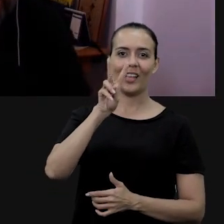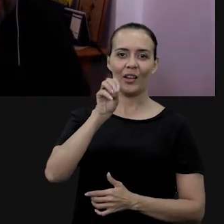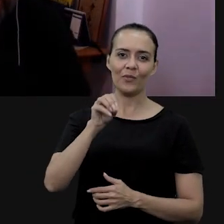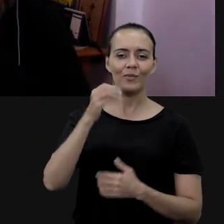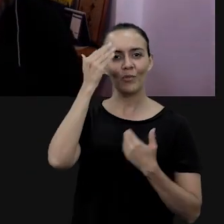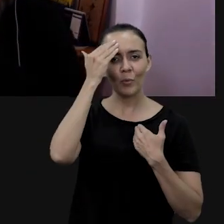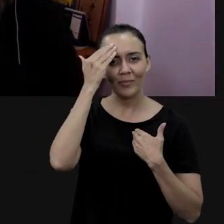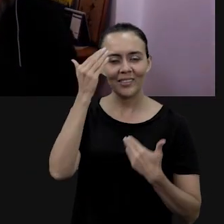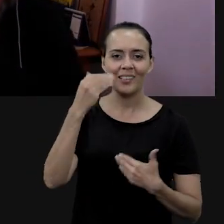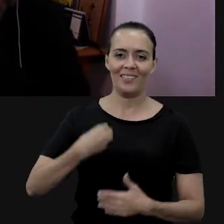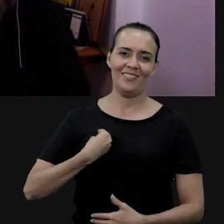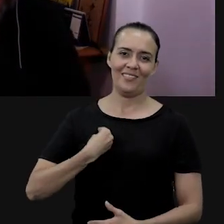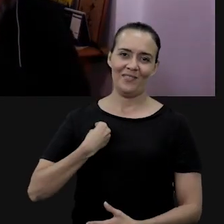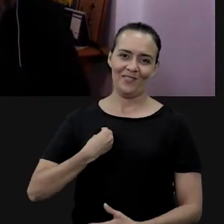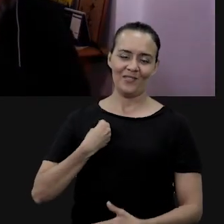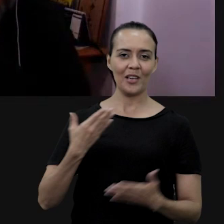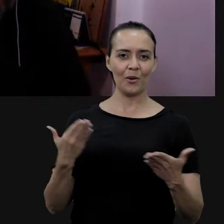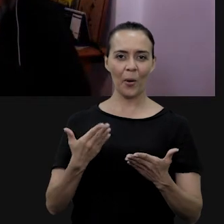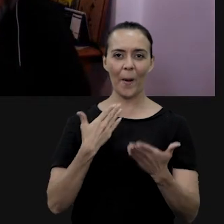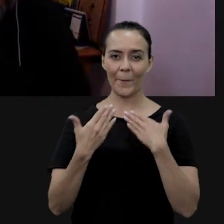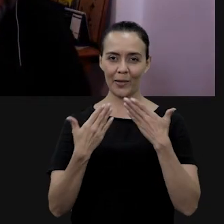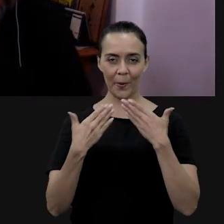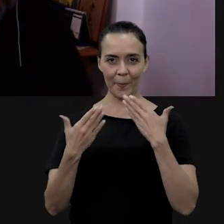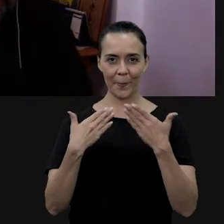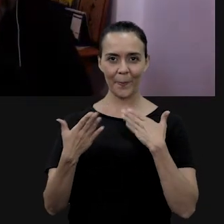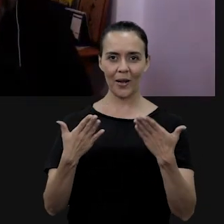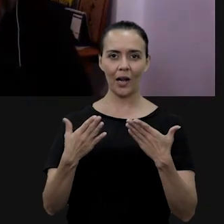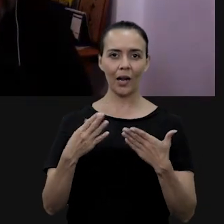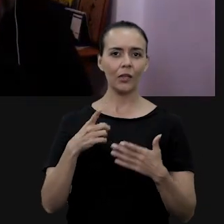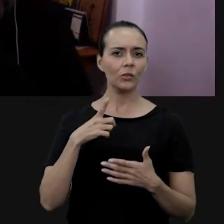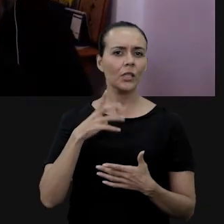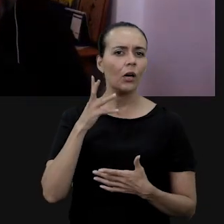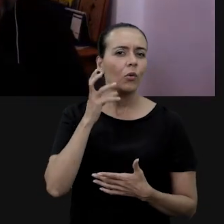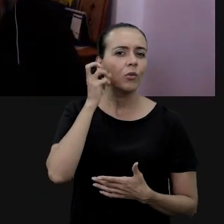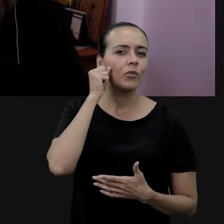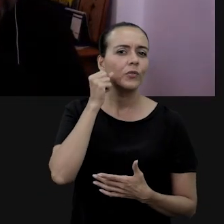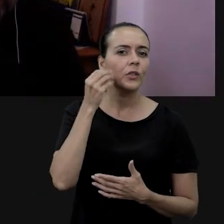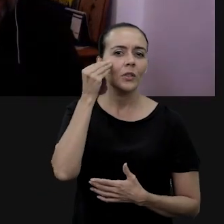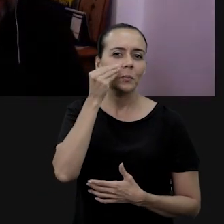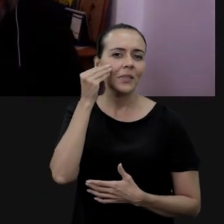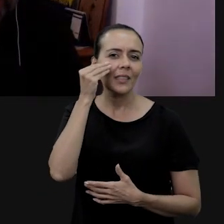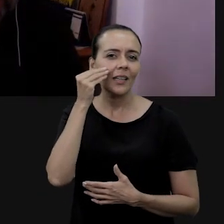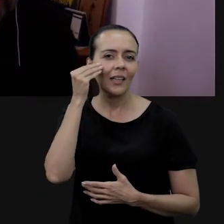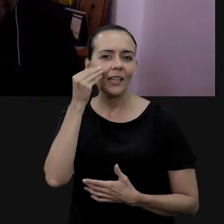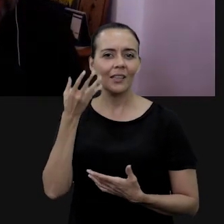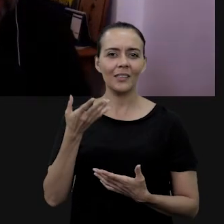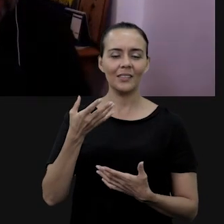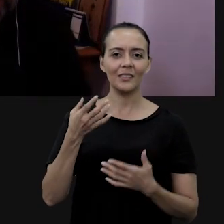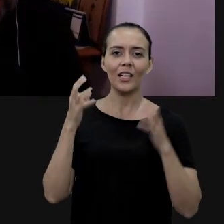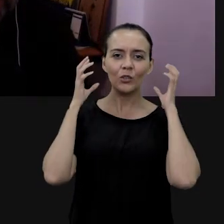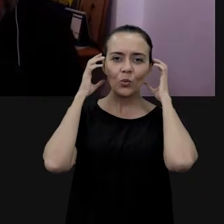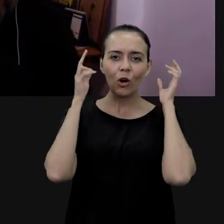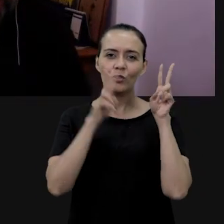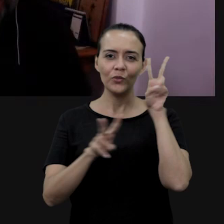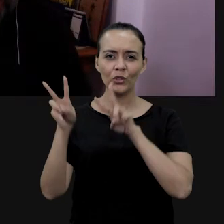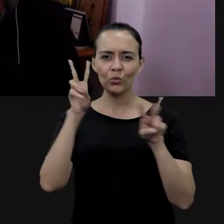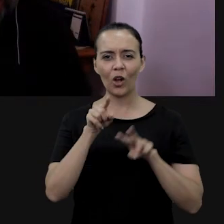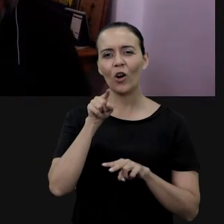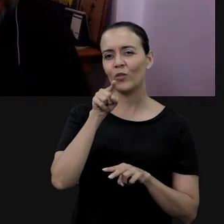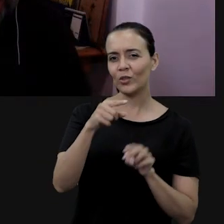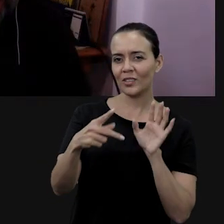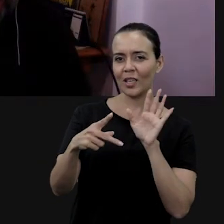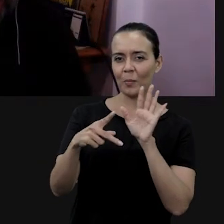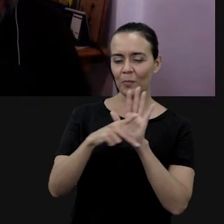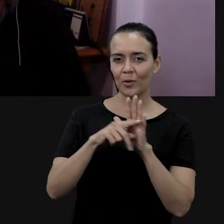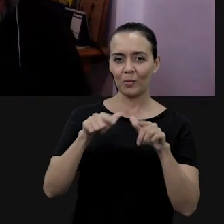aí, cara. A gente está fazendo esse bate-papo, ouvindo um pouco das experiências de quem trabalha, né, no audiovisual. Você é um cara do